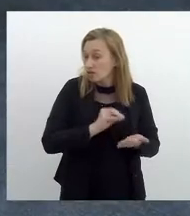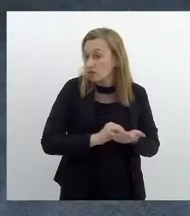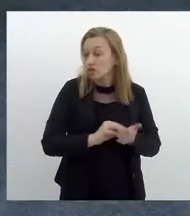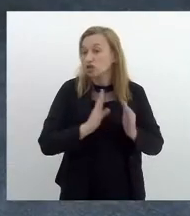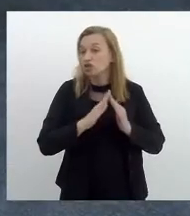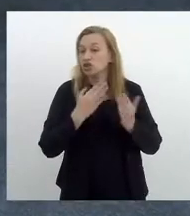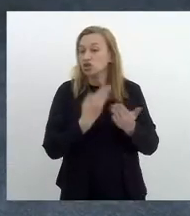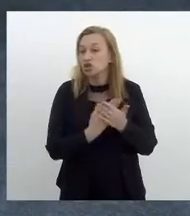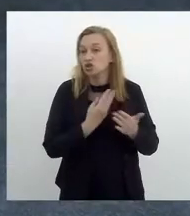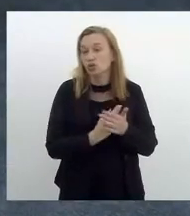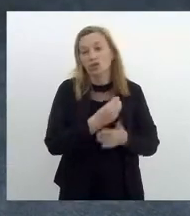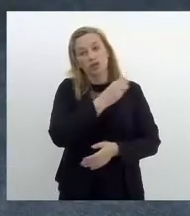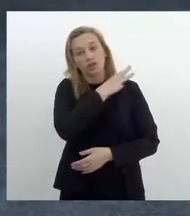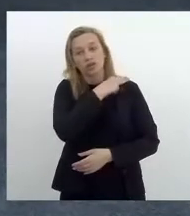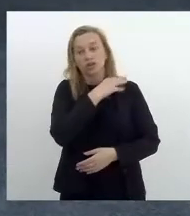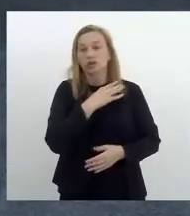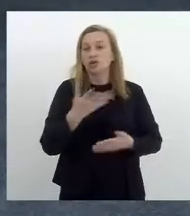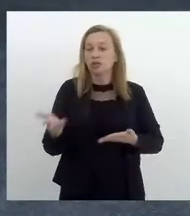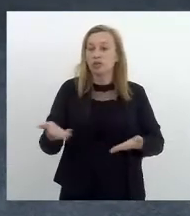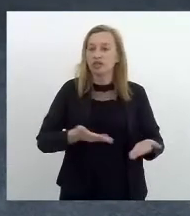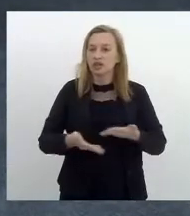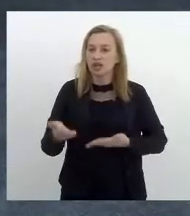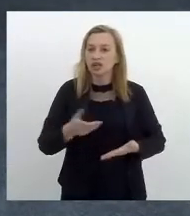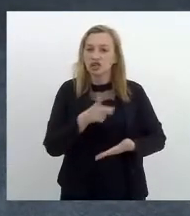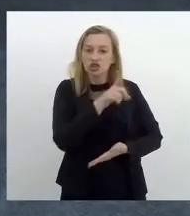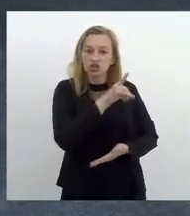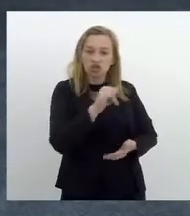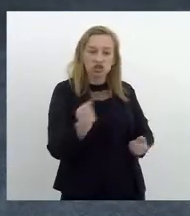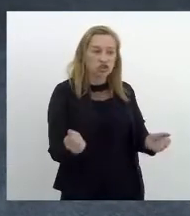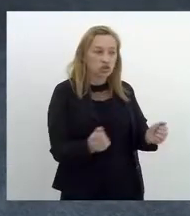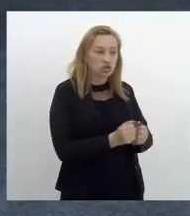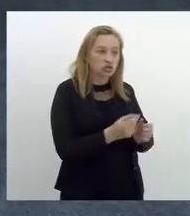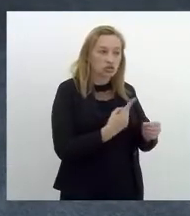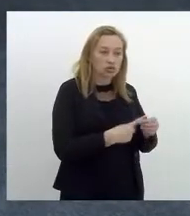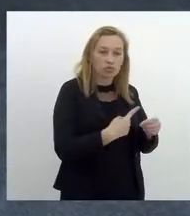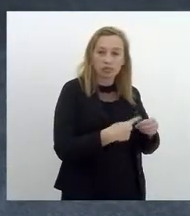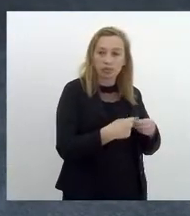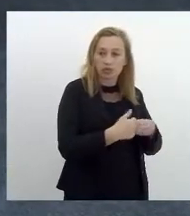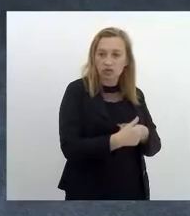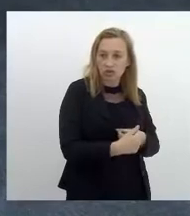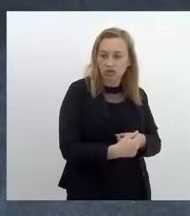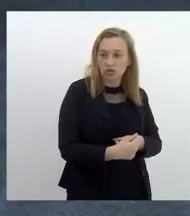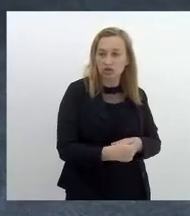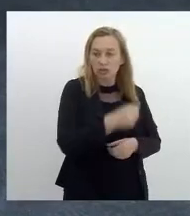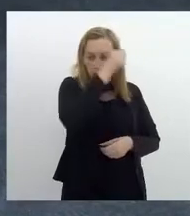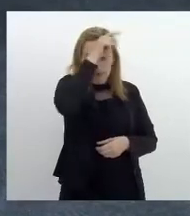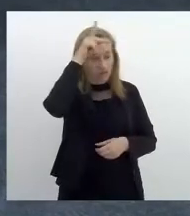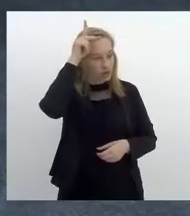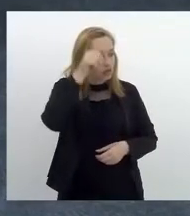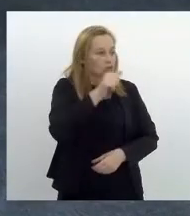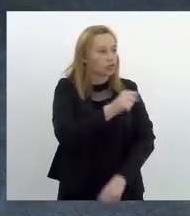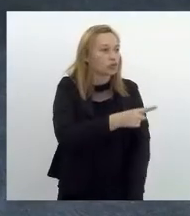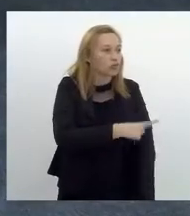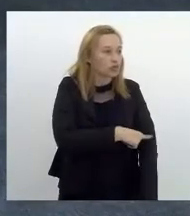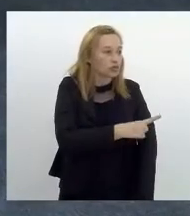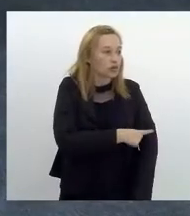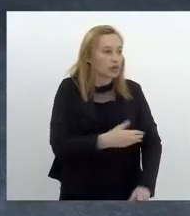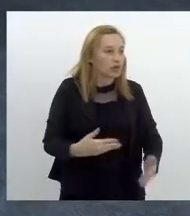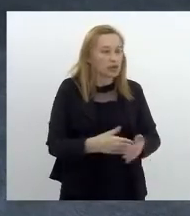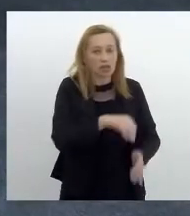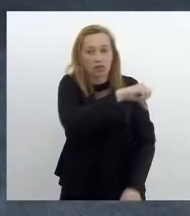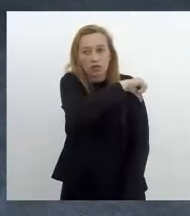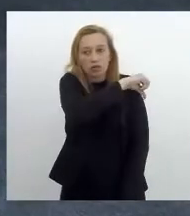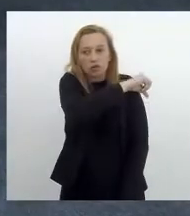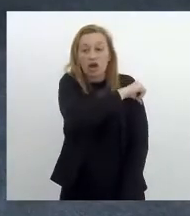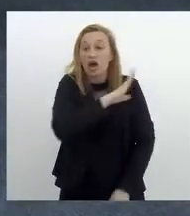compartilhadas, durante o dia é com a prefeitura, que é do primeiro ao nono ano. E à noite é oferecido apenas o